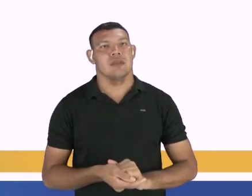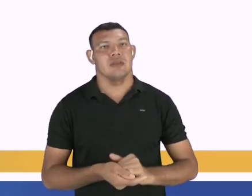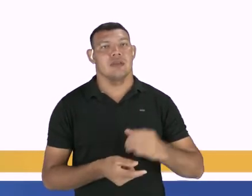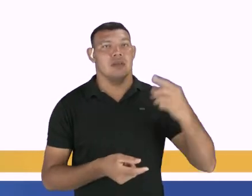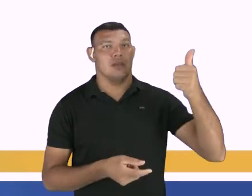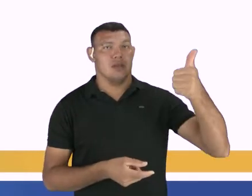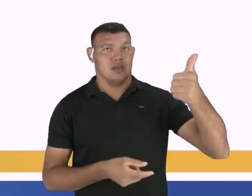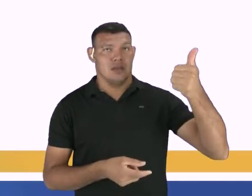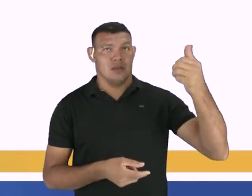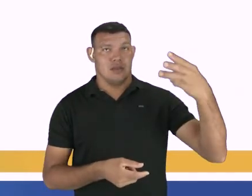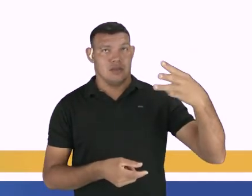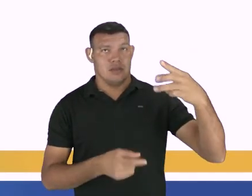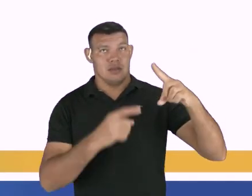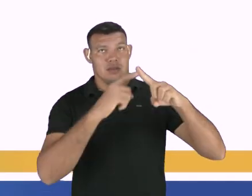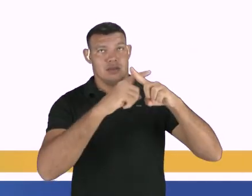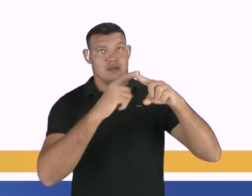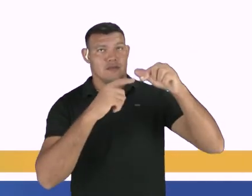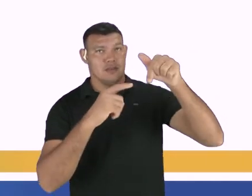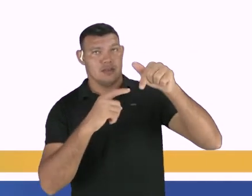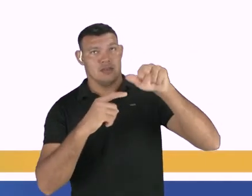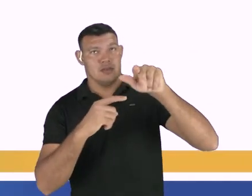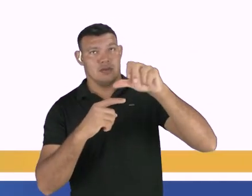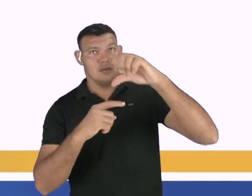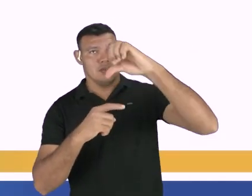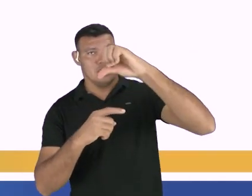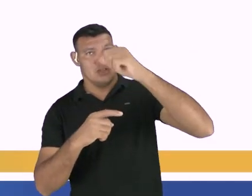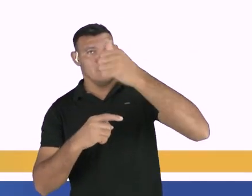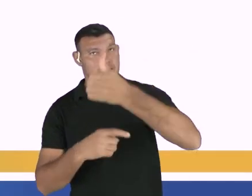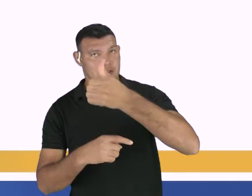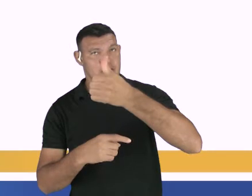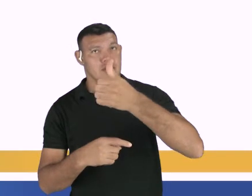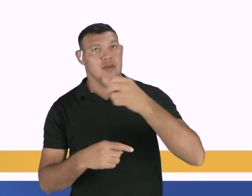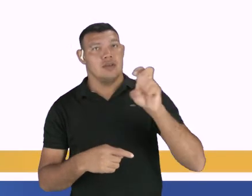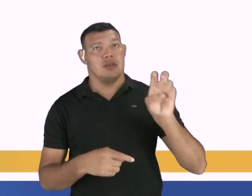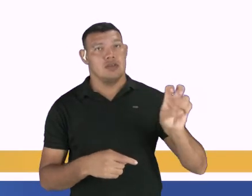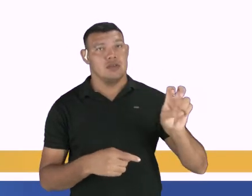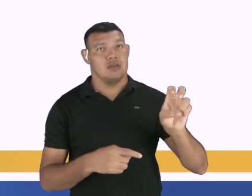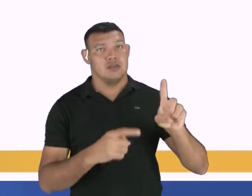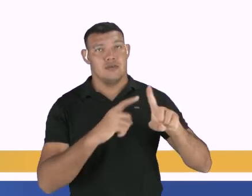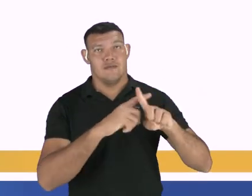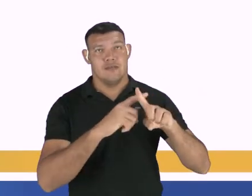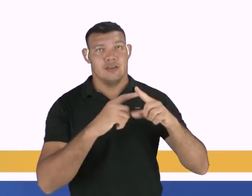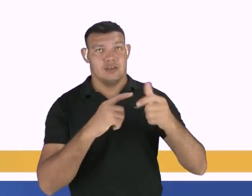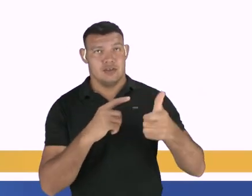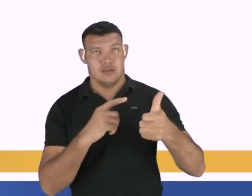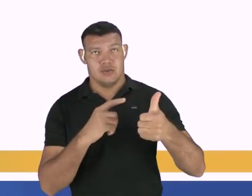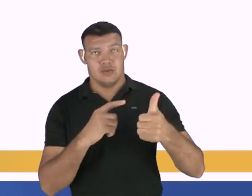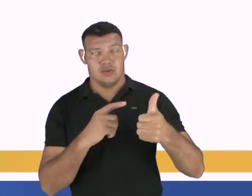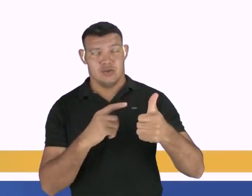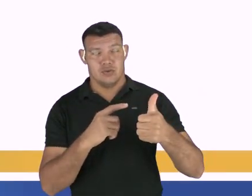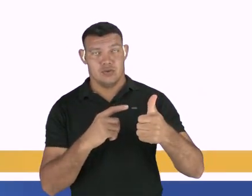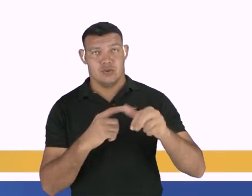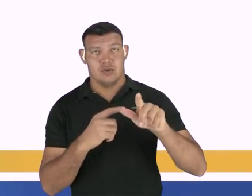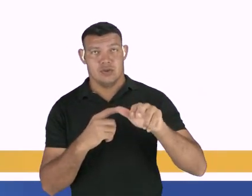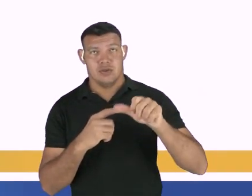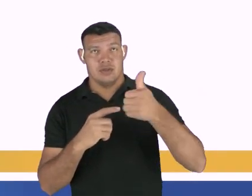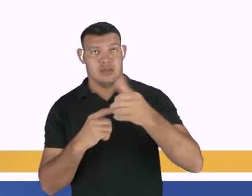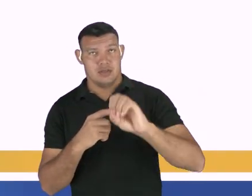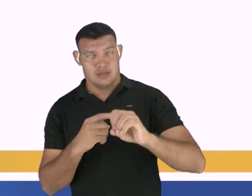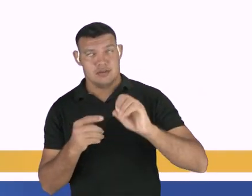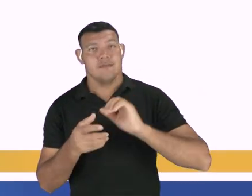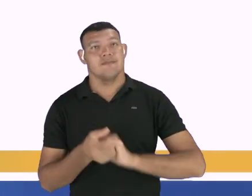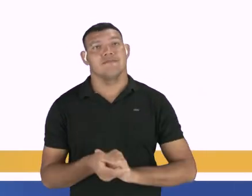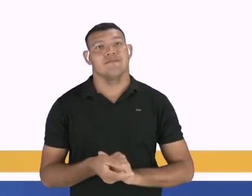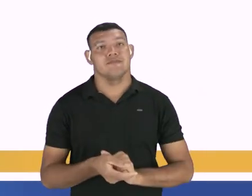91, e 5 vezes 2, 10. Então, 91 décimos. Também não dá